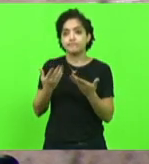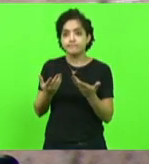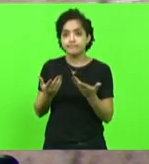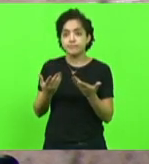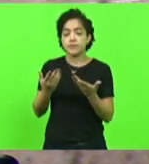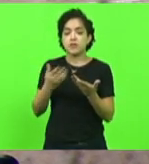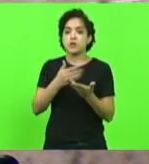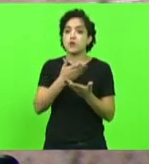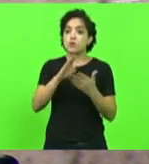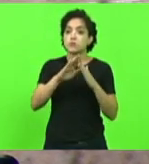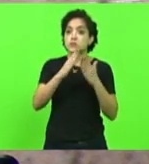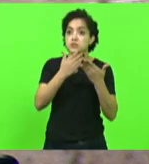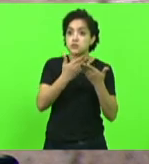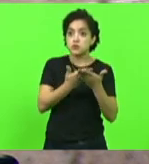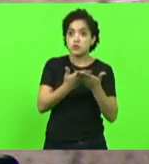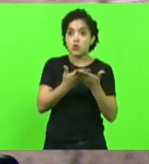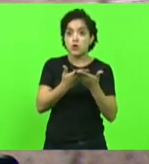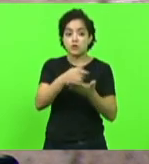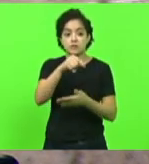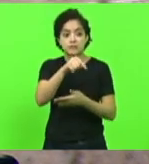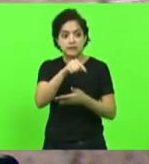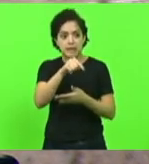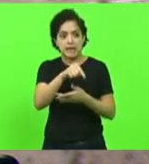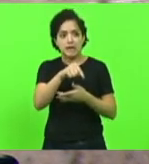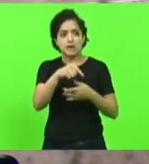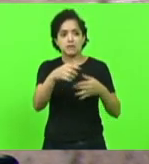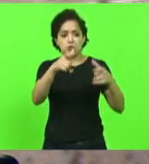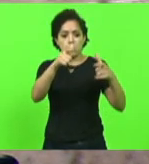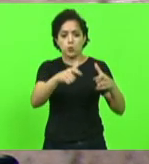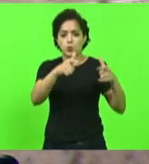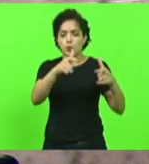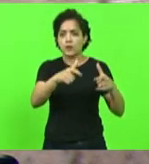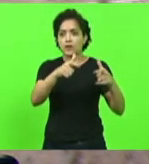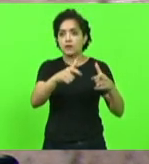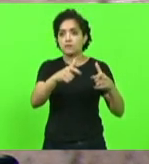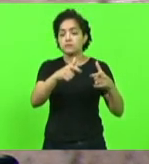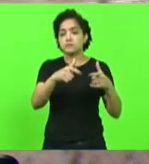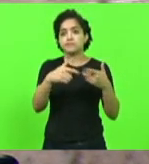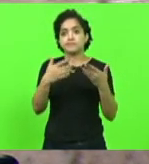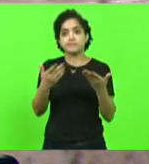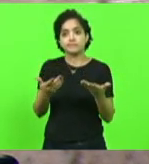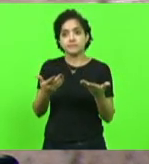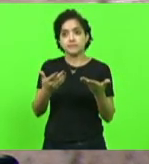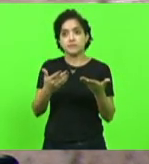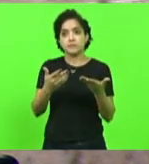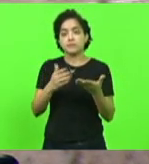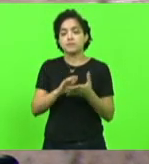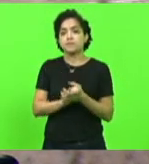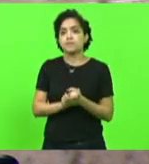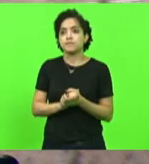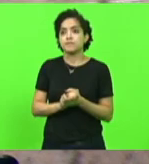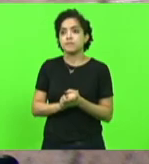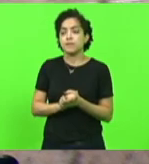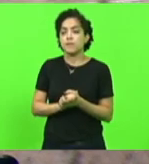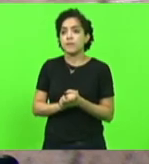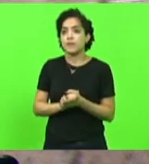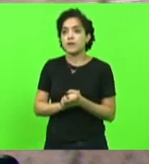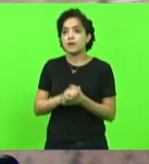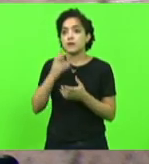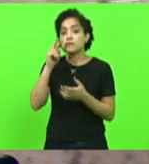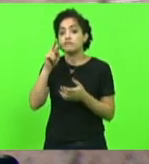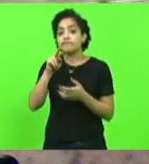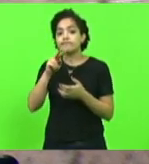escolas fossem um reduto moral e de alfabetização do Brasil, vendo aí